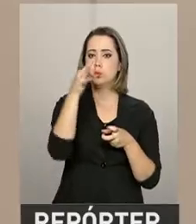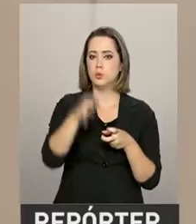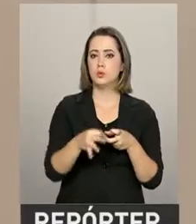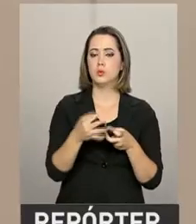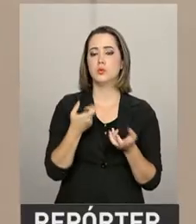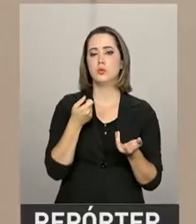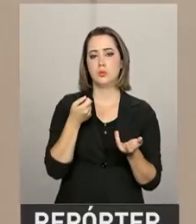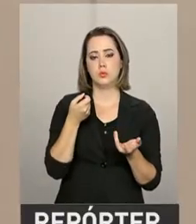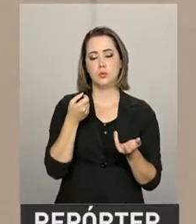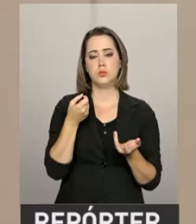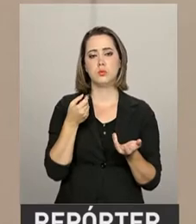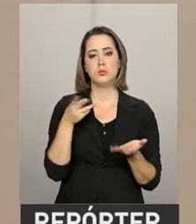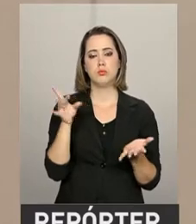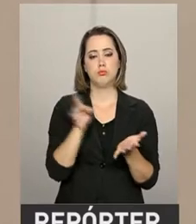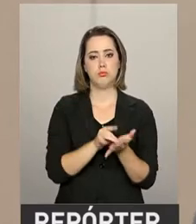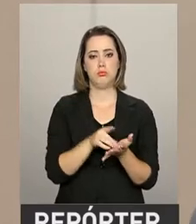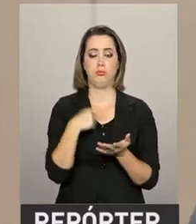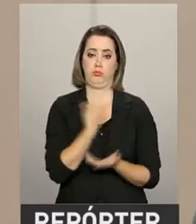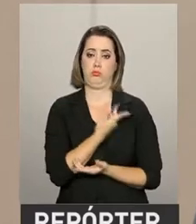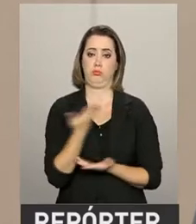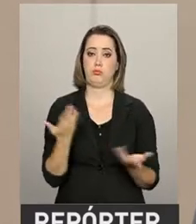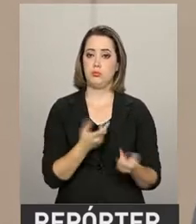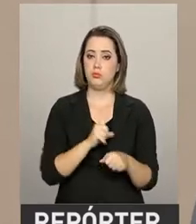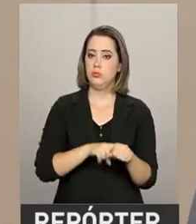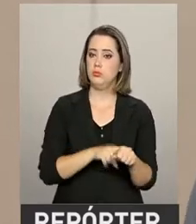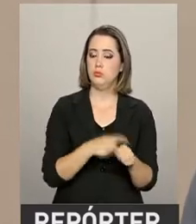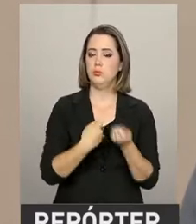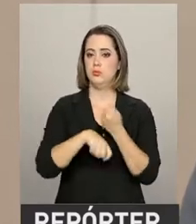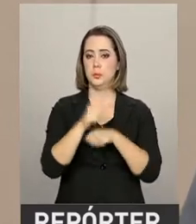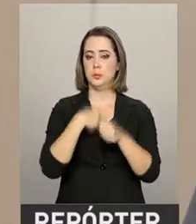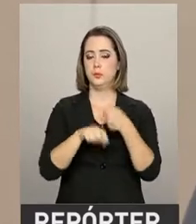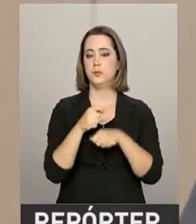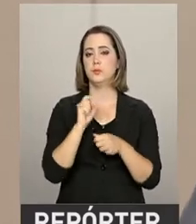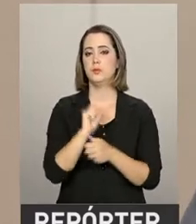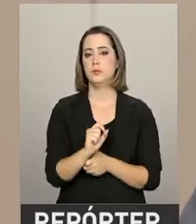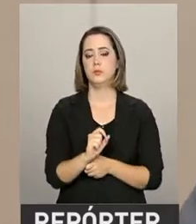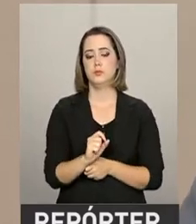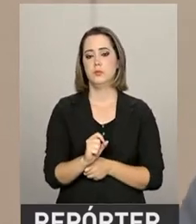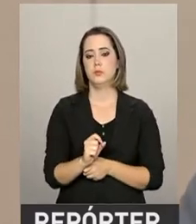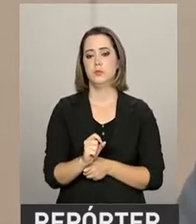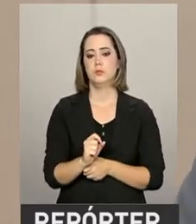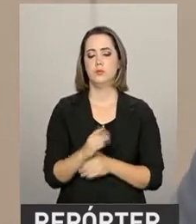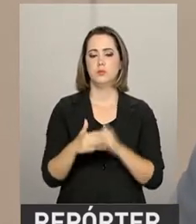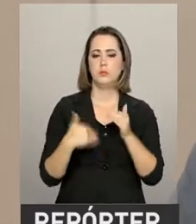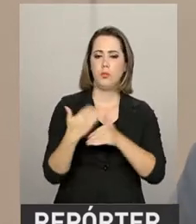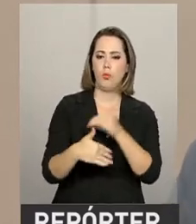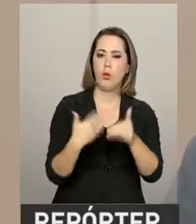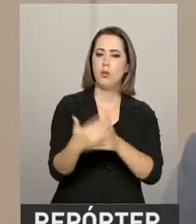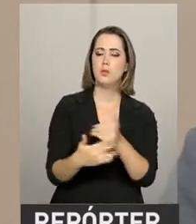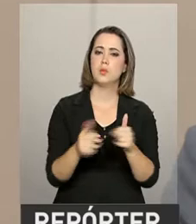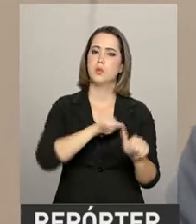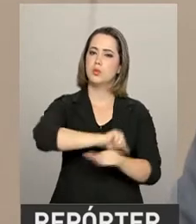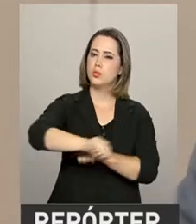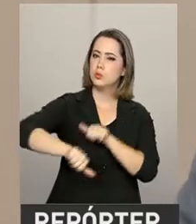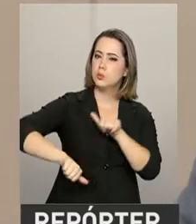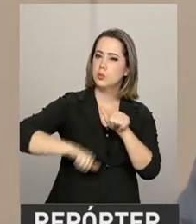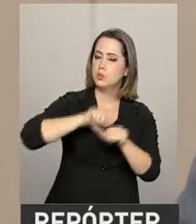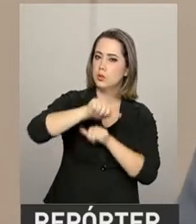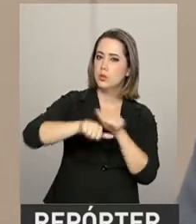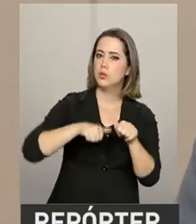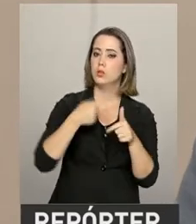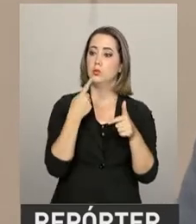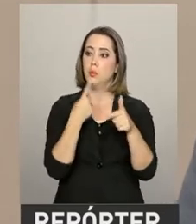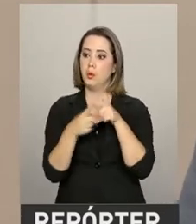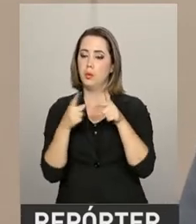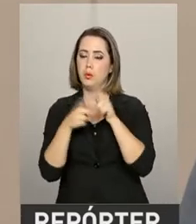é um momento que nós, né, estamos com a economia, né, nesse processo de transição entre uma